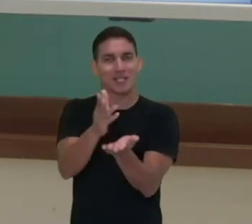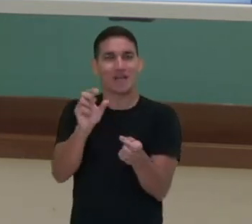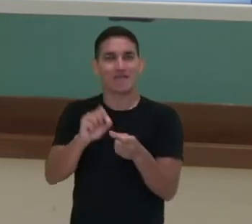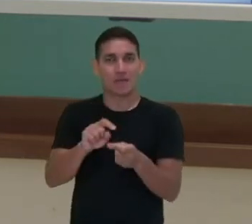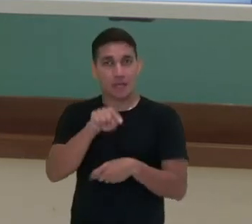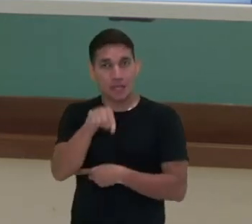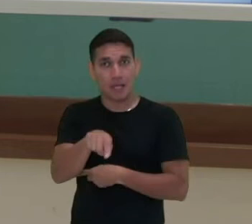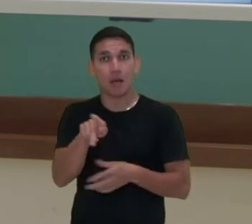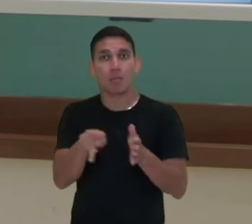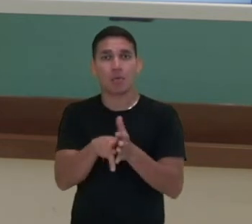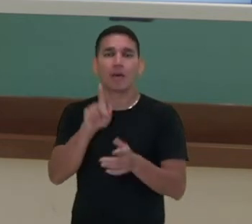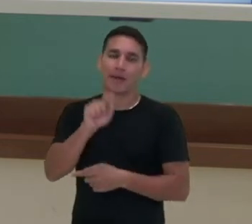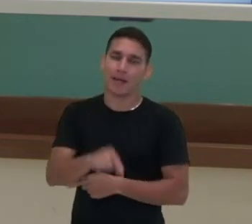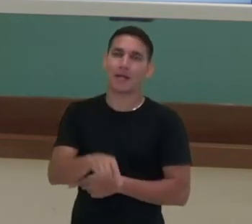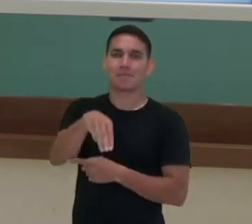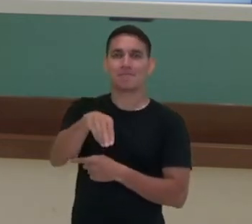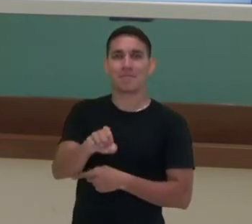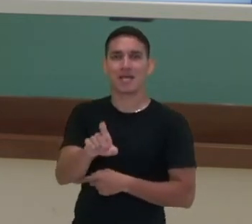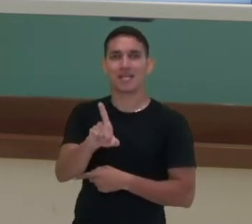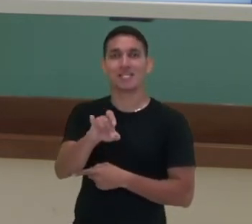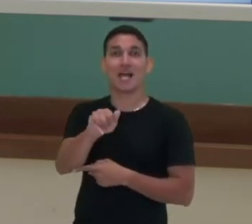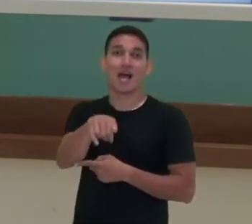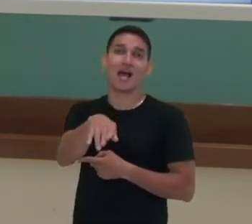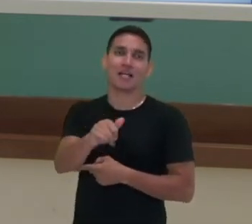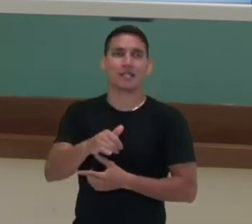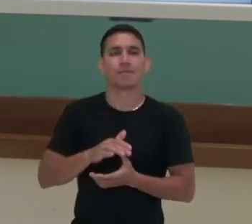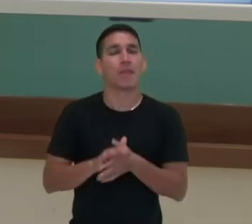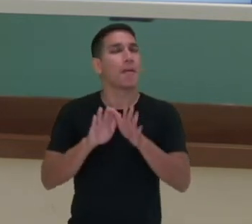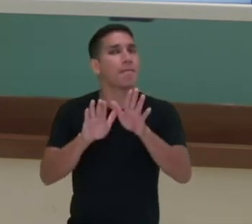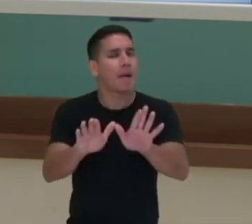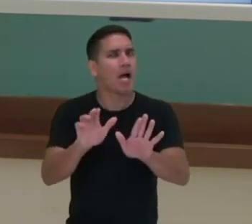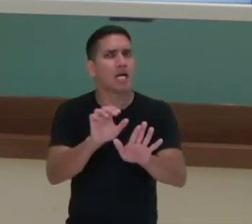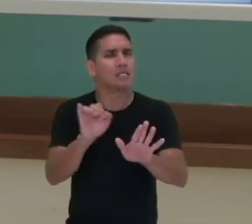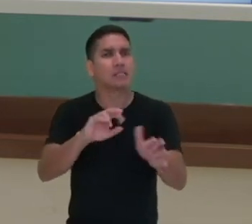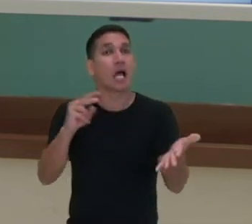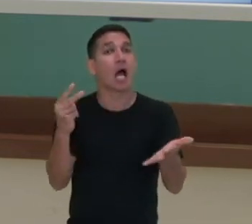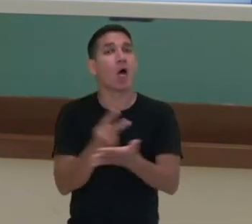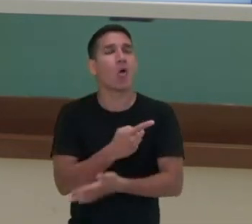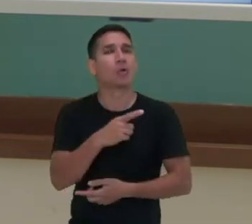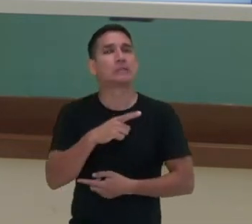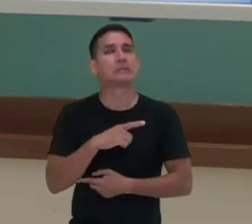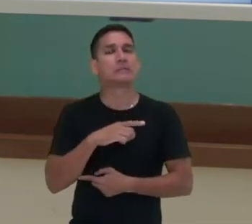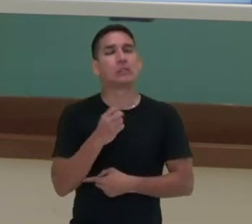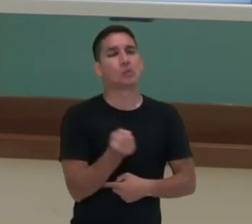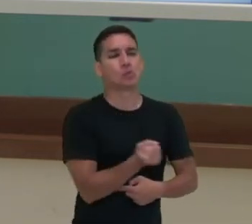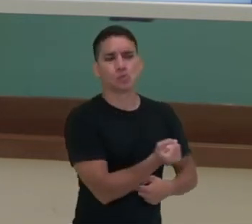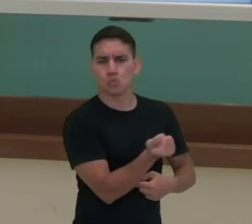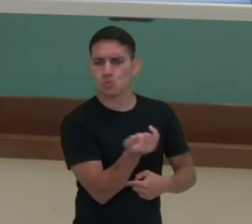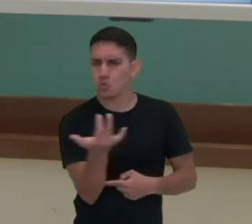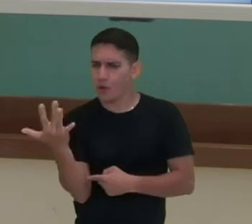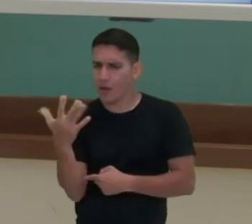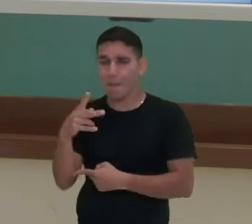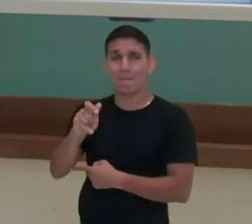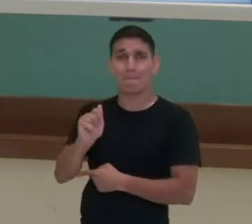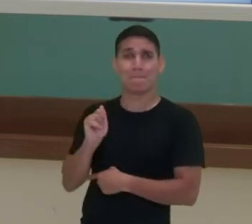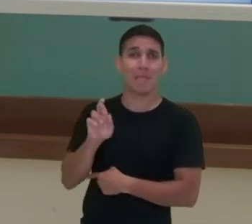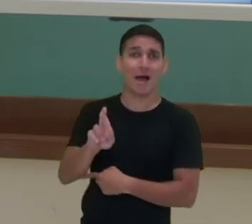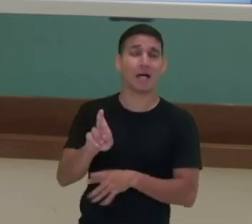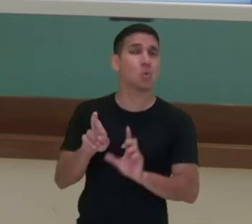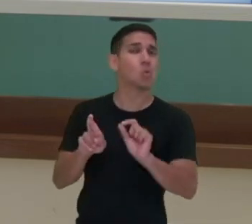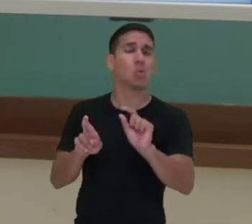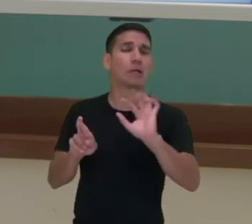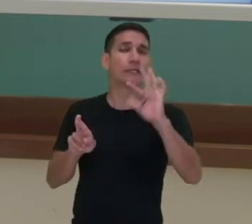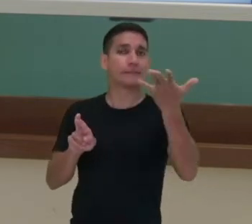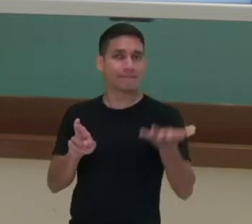que a gente chama da nossa mediana. Mas e se acontecer do número de elementos for